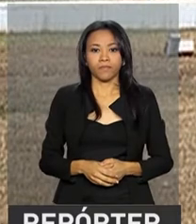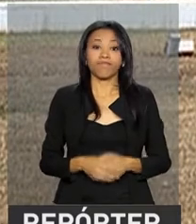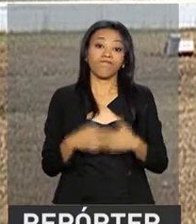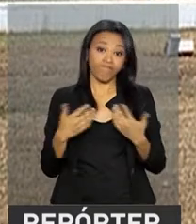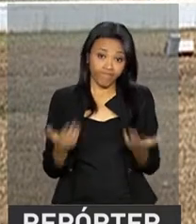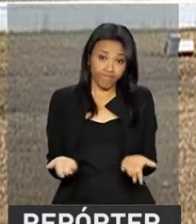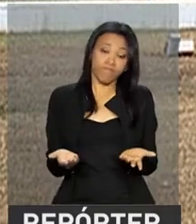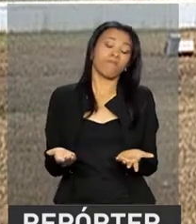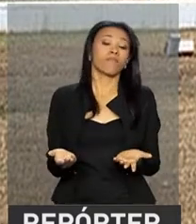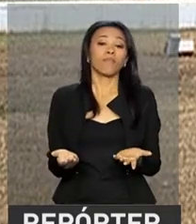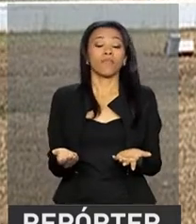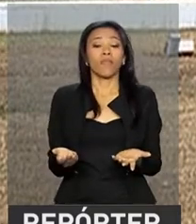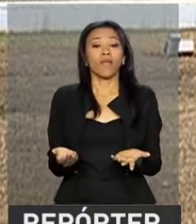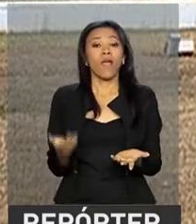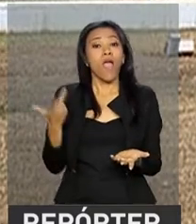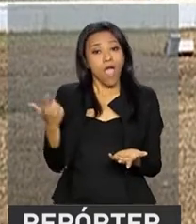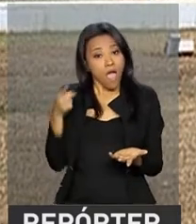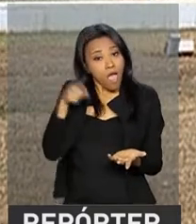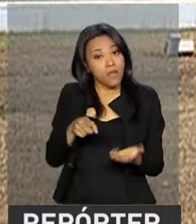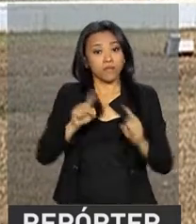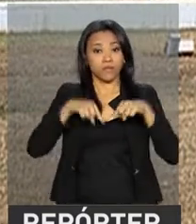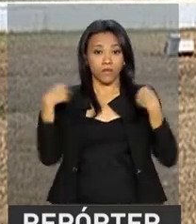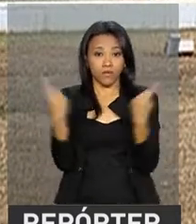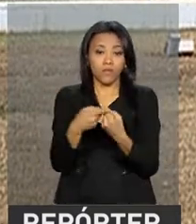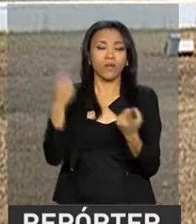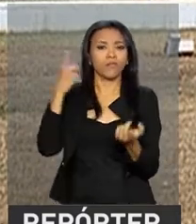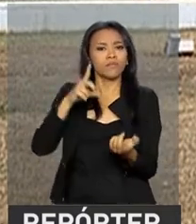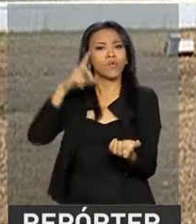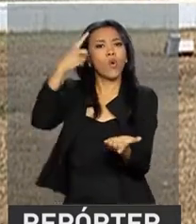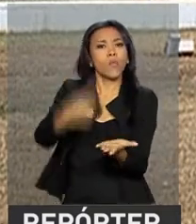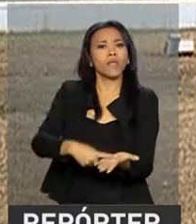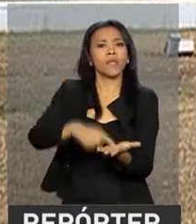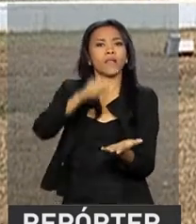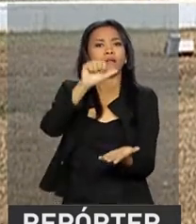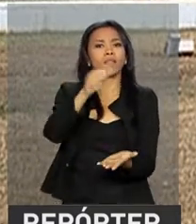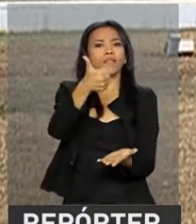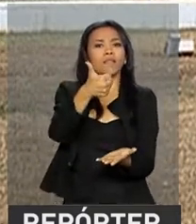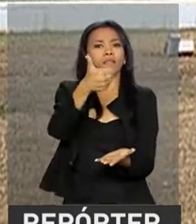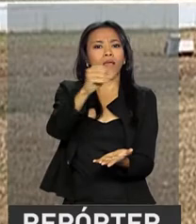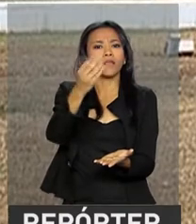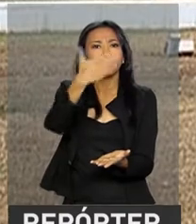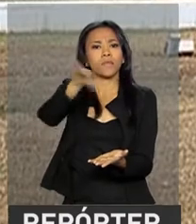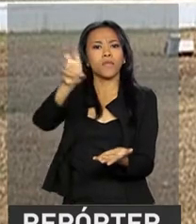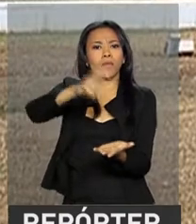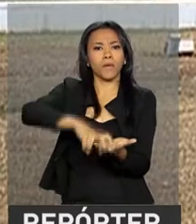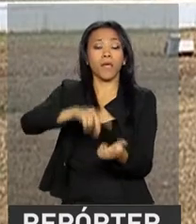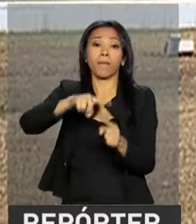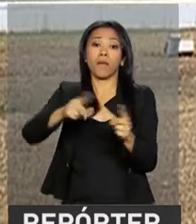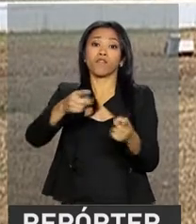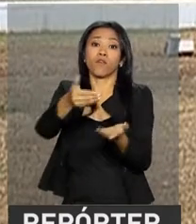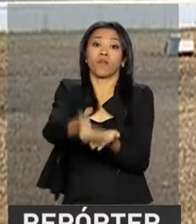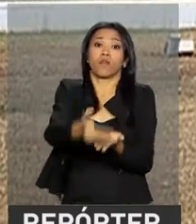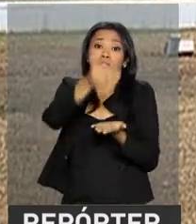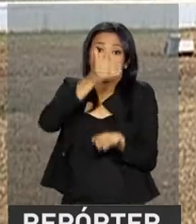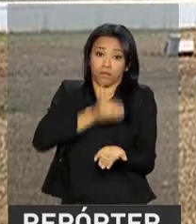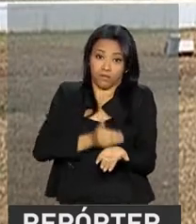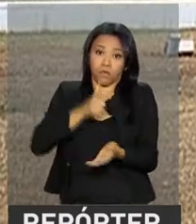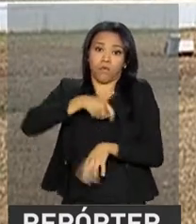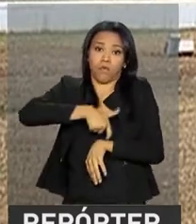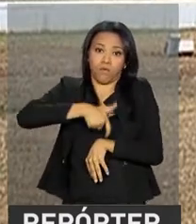Bom, inicialmente essa cerimônia estava marcada para as 10h30 da manhã, mas ela foi alterada, teve o